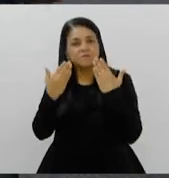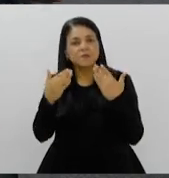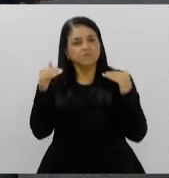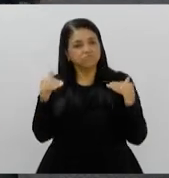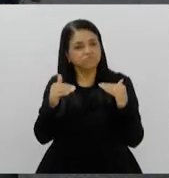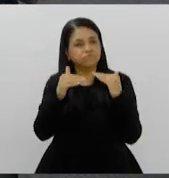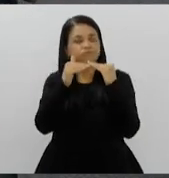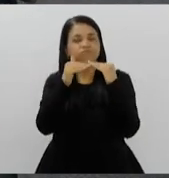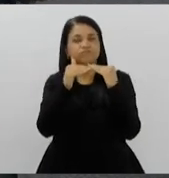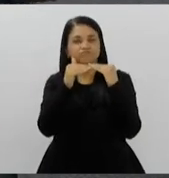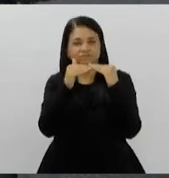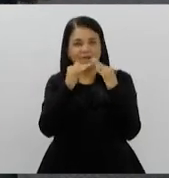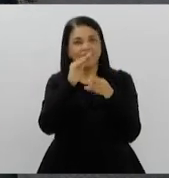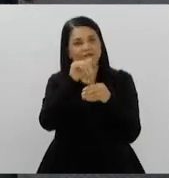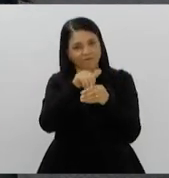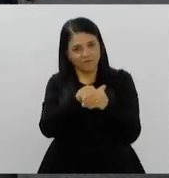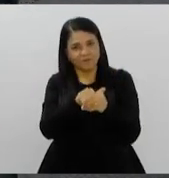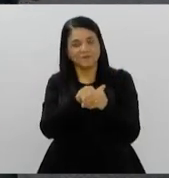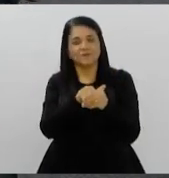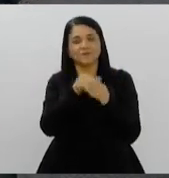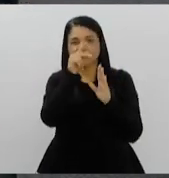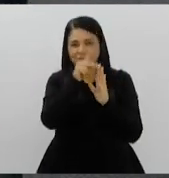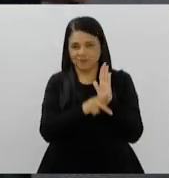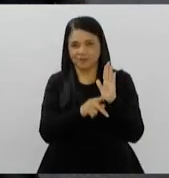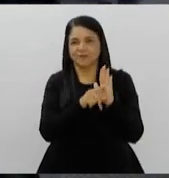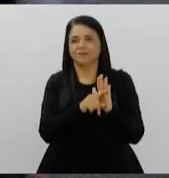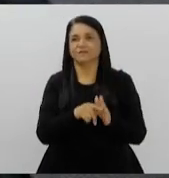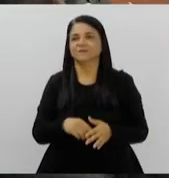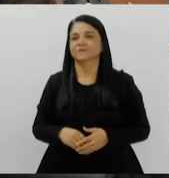declaração favorável à votação do projeto.